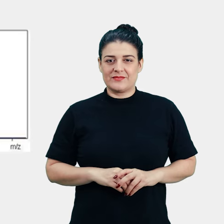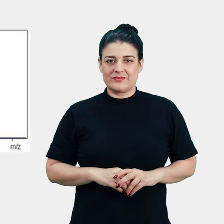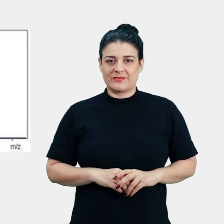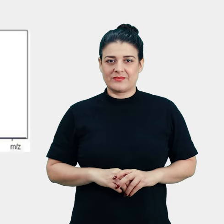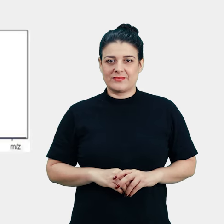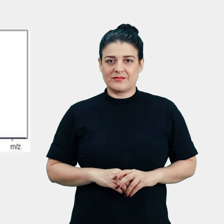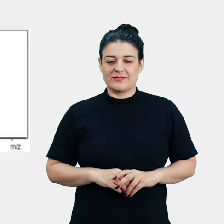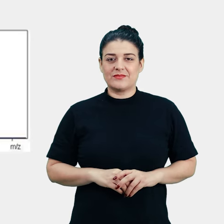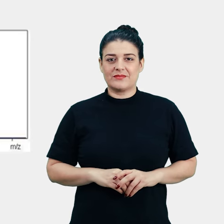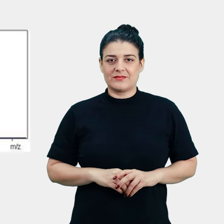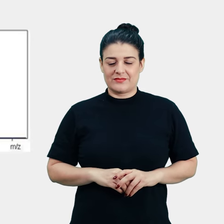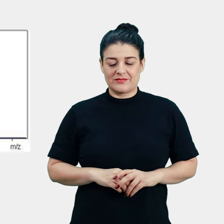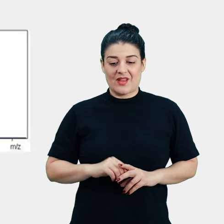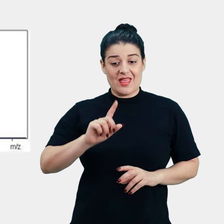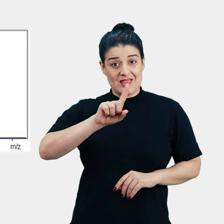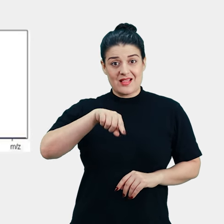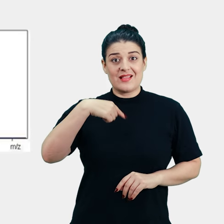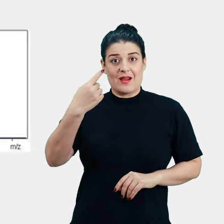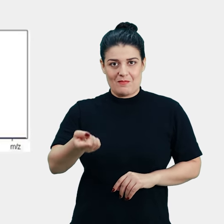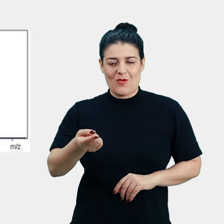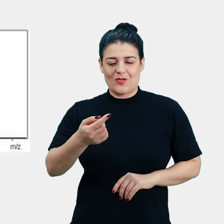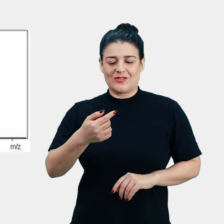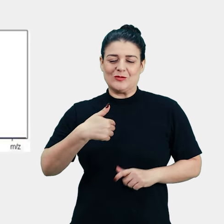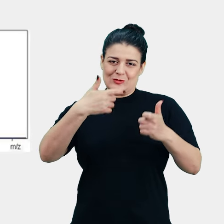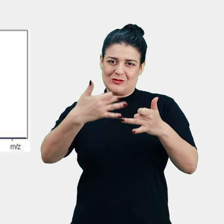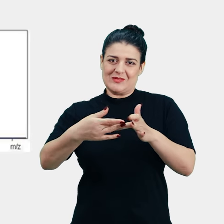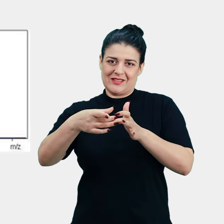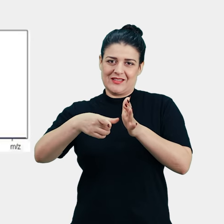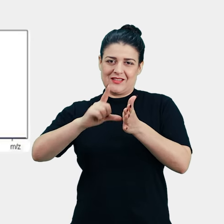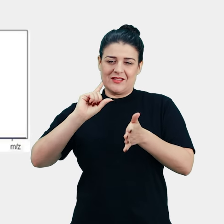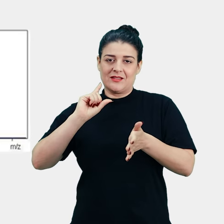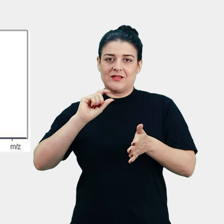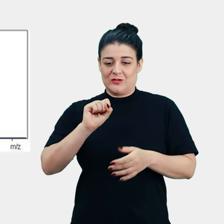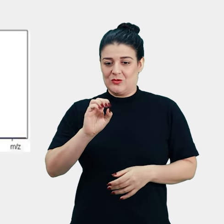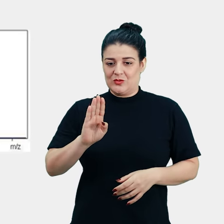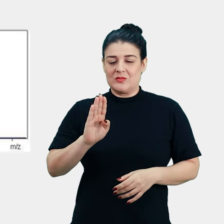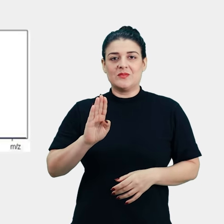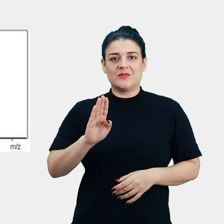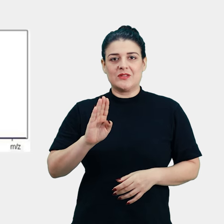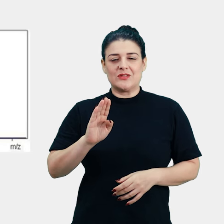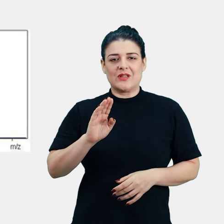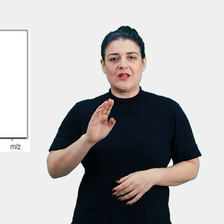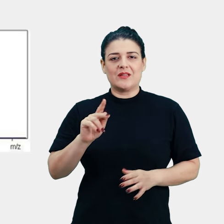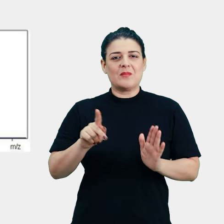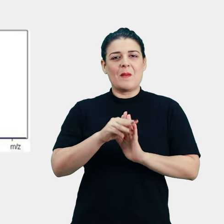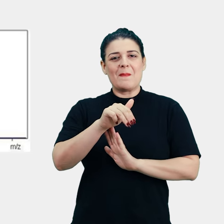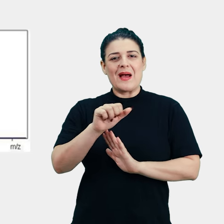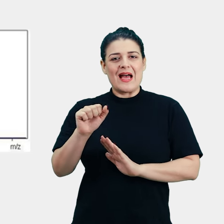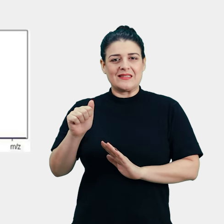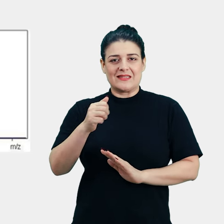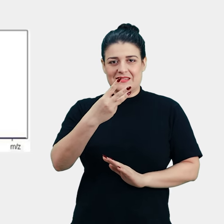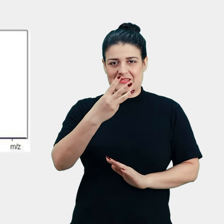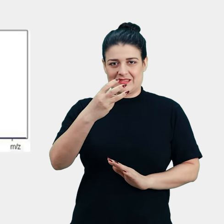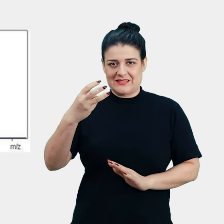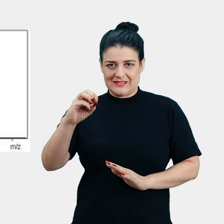Depois, o que que vai acontecer, como eu mostrei no esquema anterior? Essa substância, esse íon precursor com essa massa